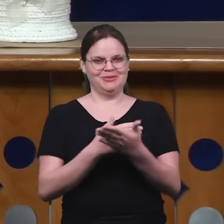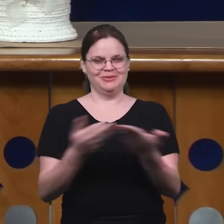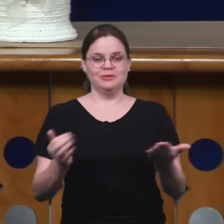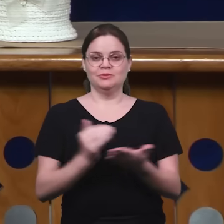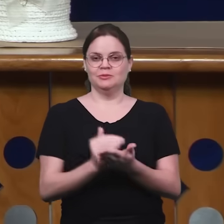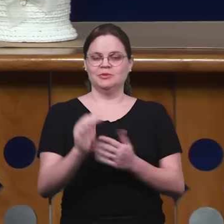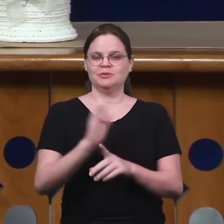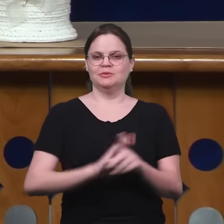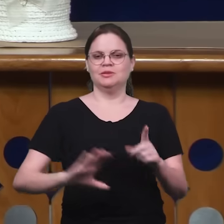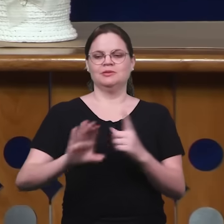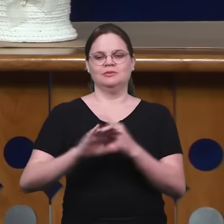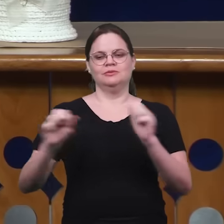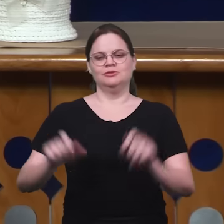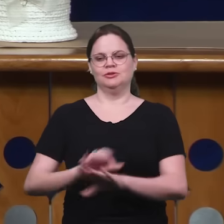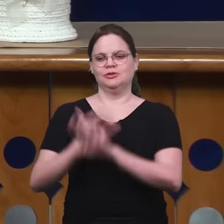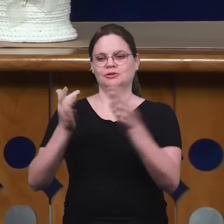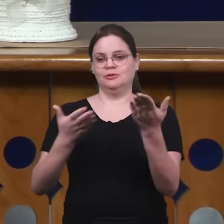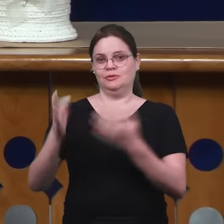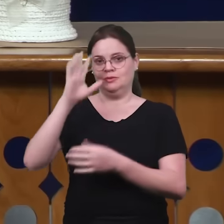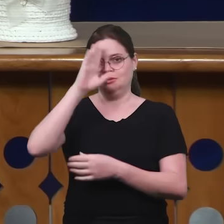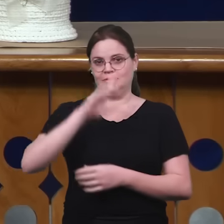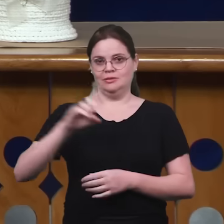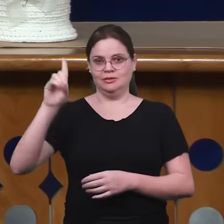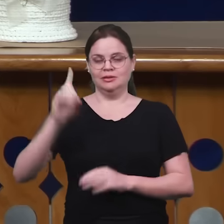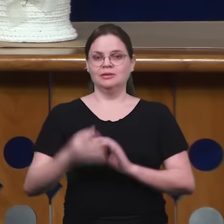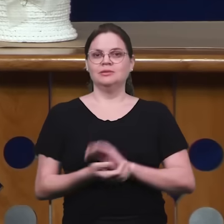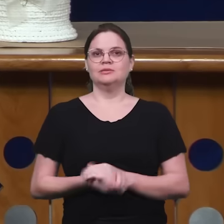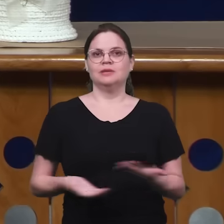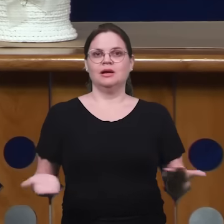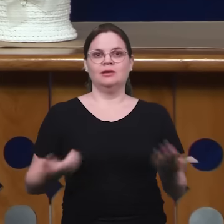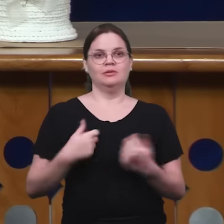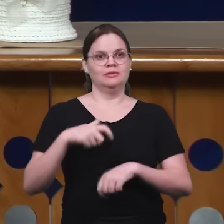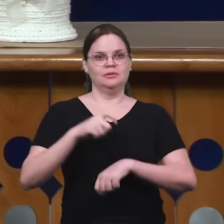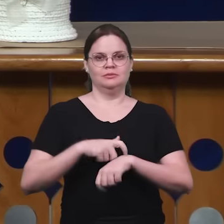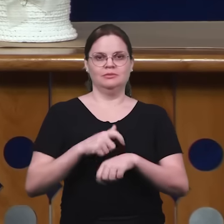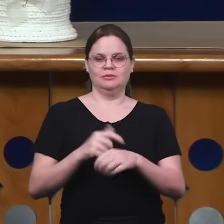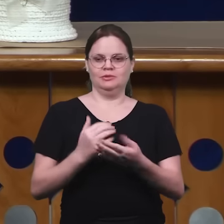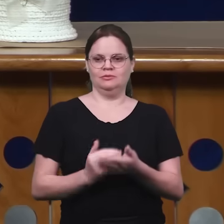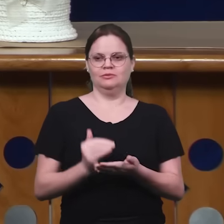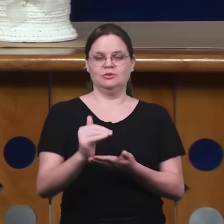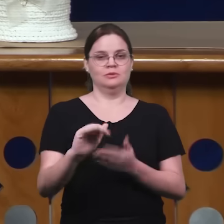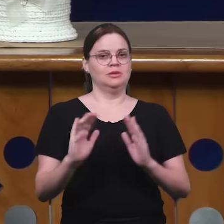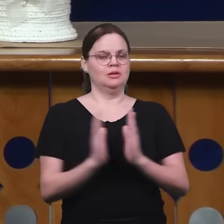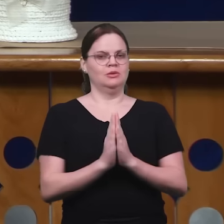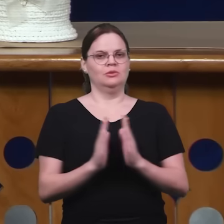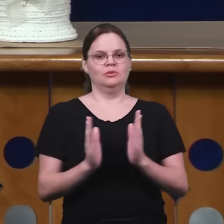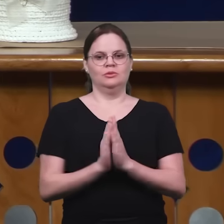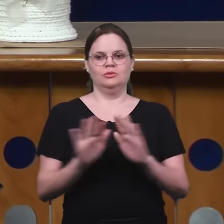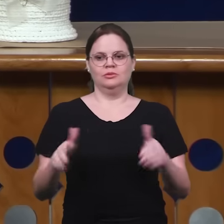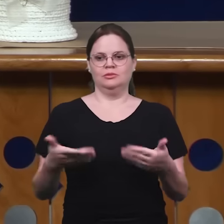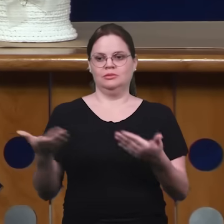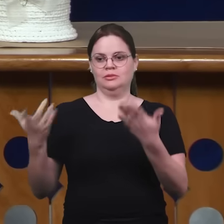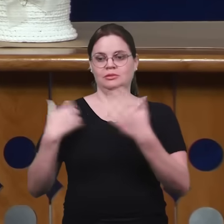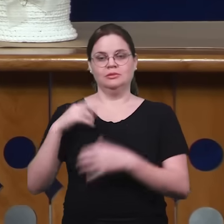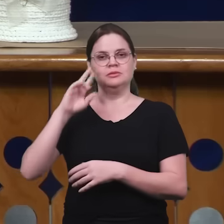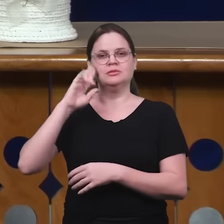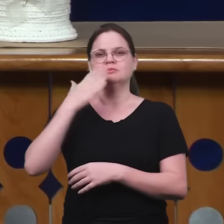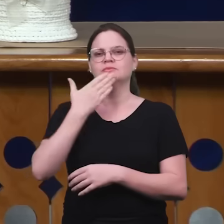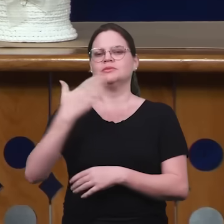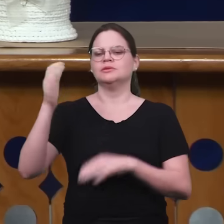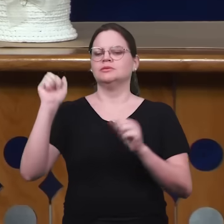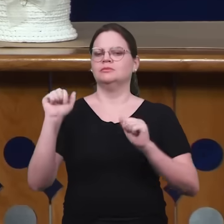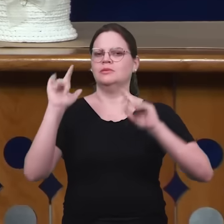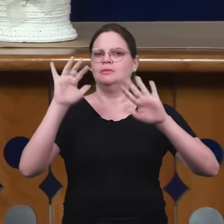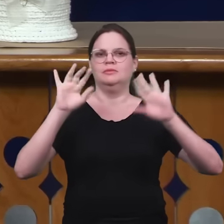nosso culto de glorificação ao nosso Deus. Nesse momento inicial, estaremos fazendo uma oração, suplicando a Deus